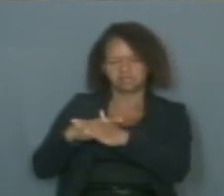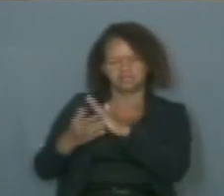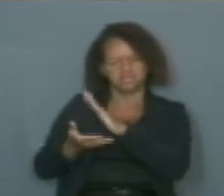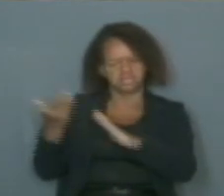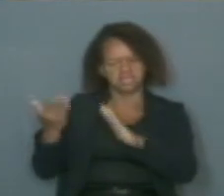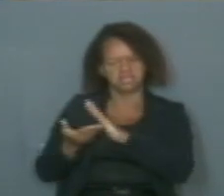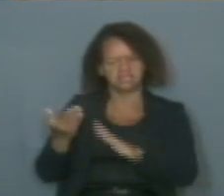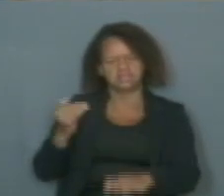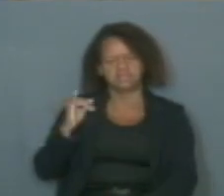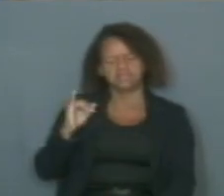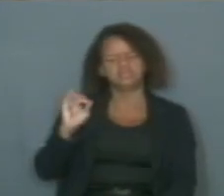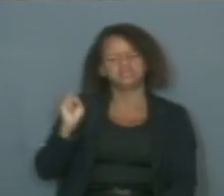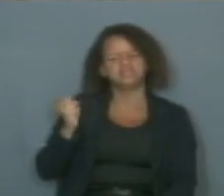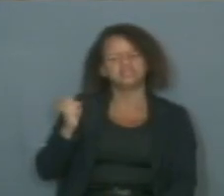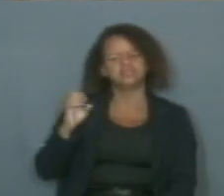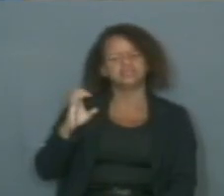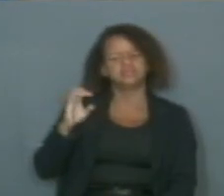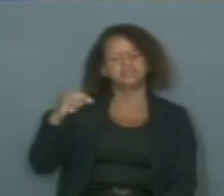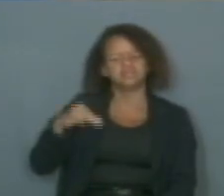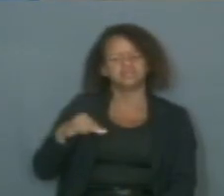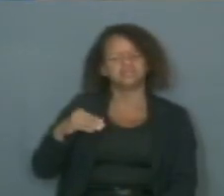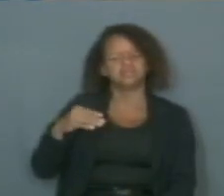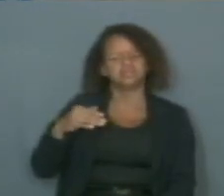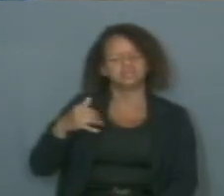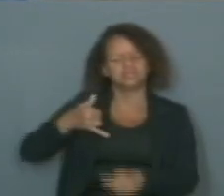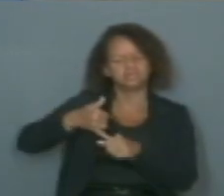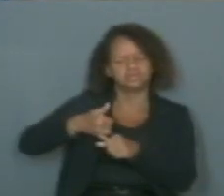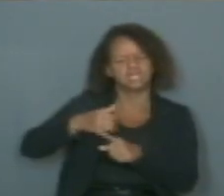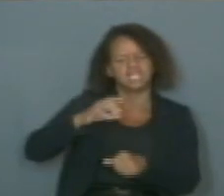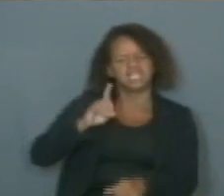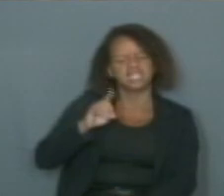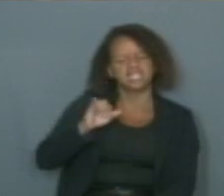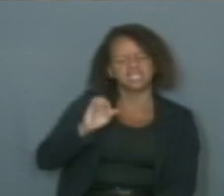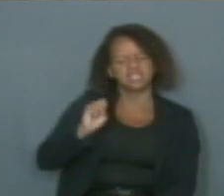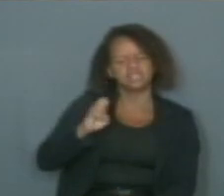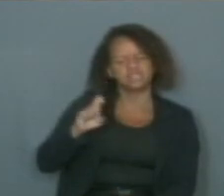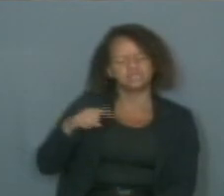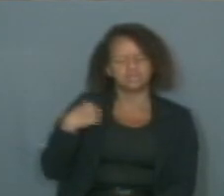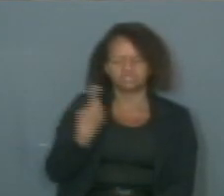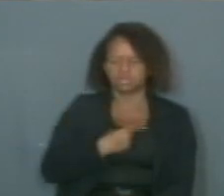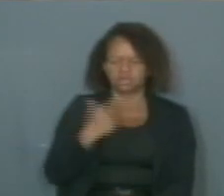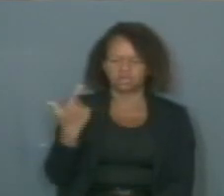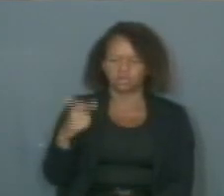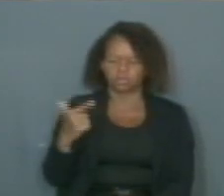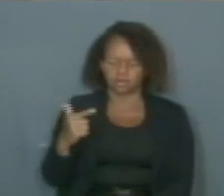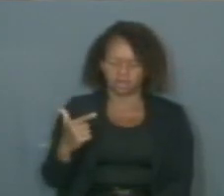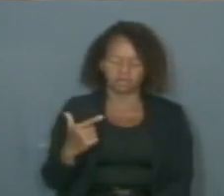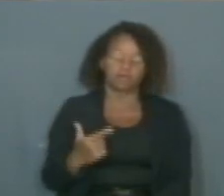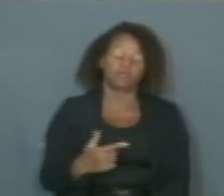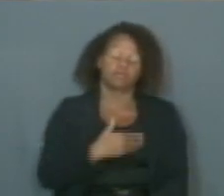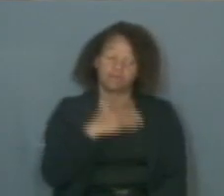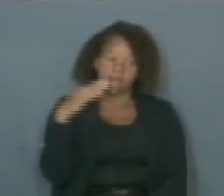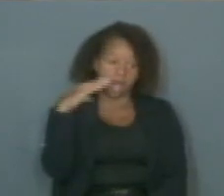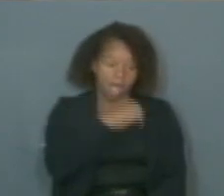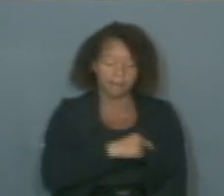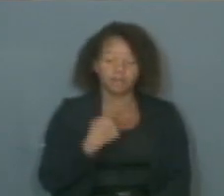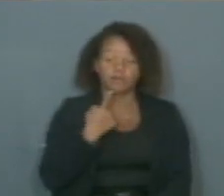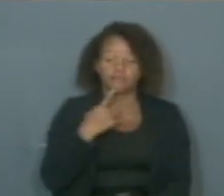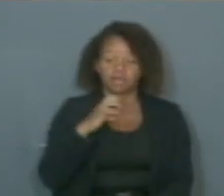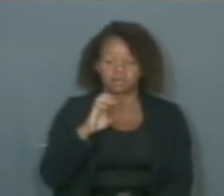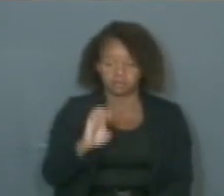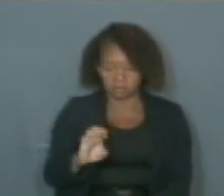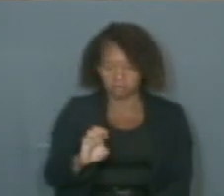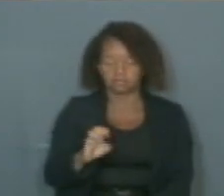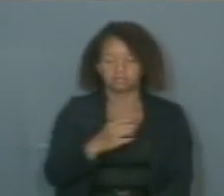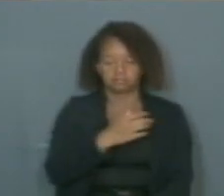do ICMS do diesel e a gente não tem. E de imediato, o governador Eduardo Campos deu